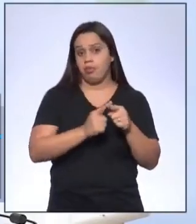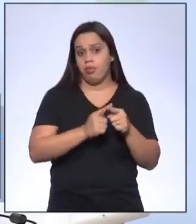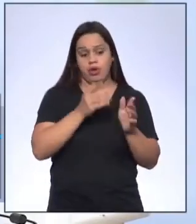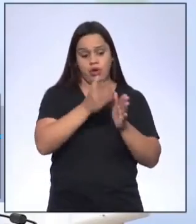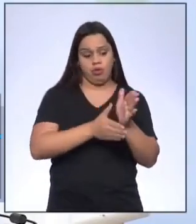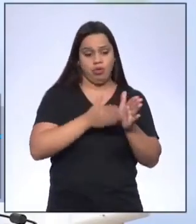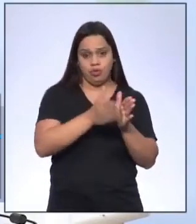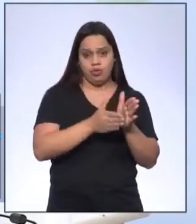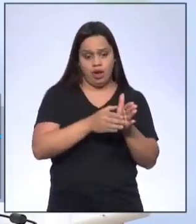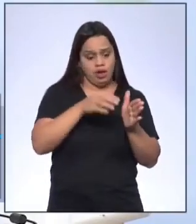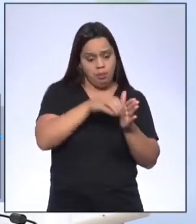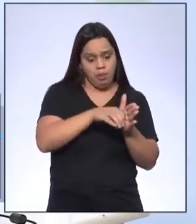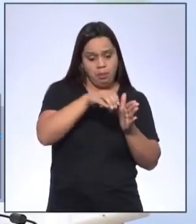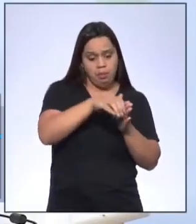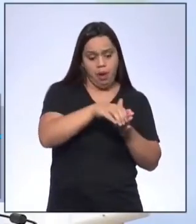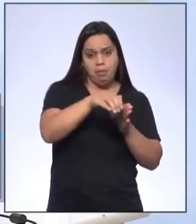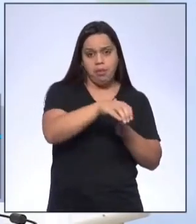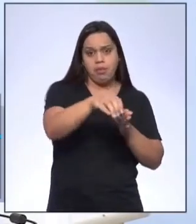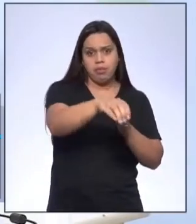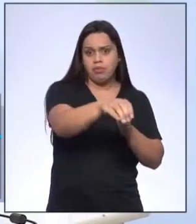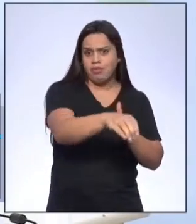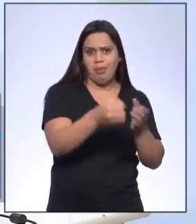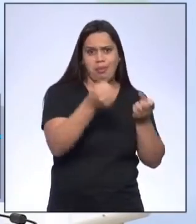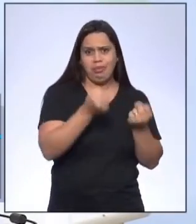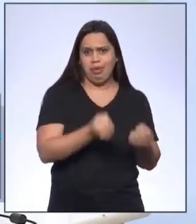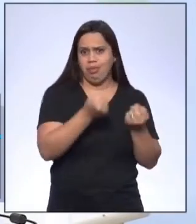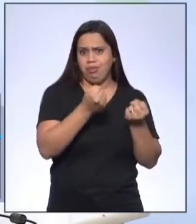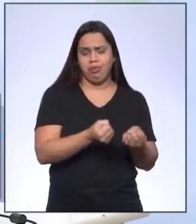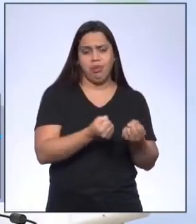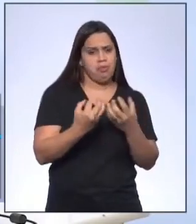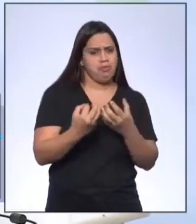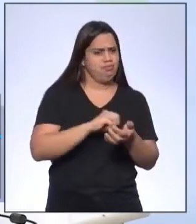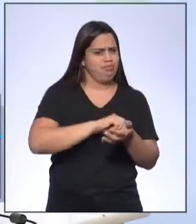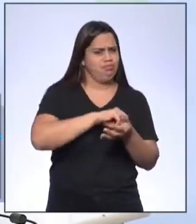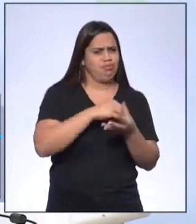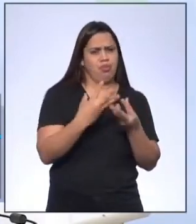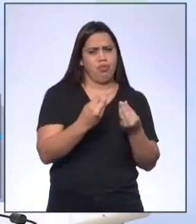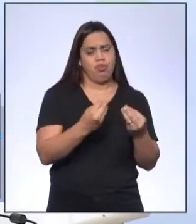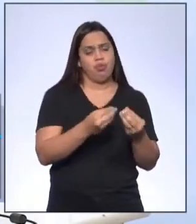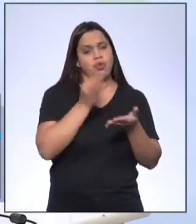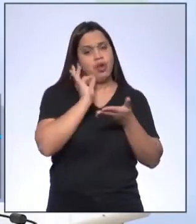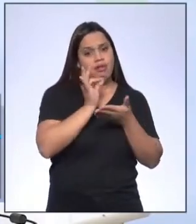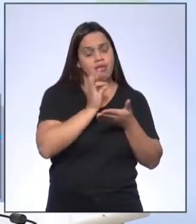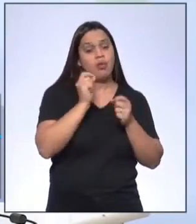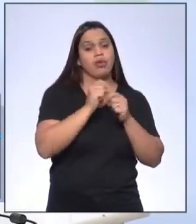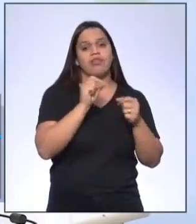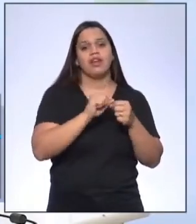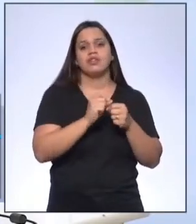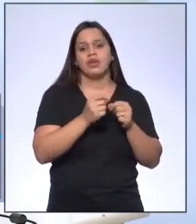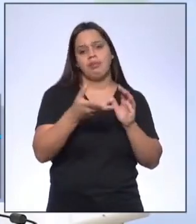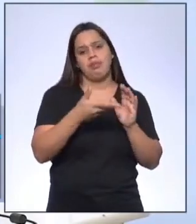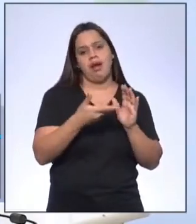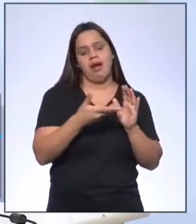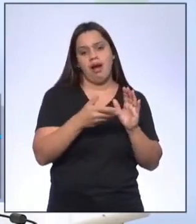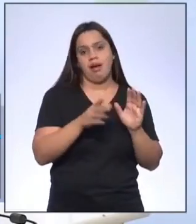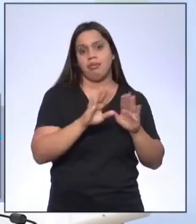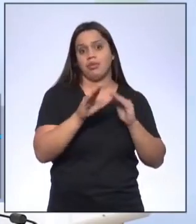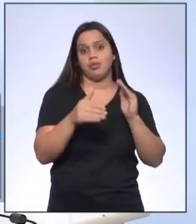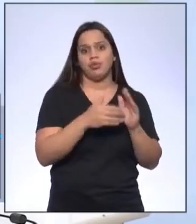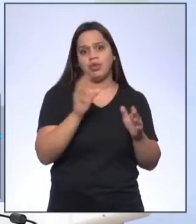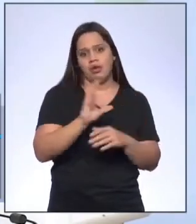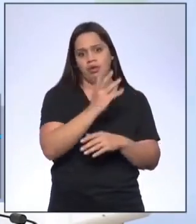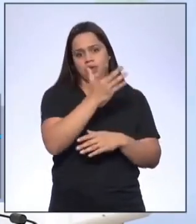vagões toneladas e toneladas de café, o que adiantava esse processo econômico aí. Né? Lógico que São